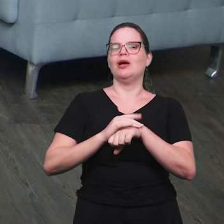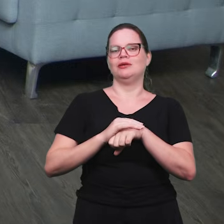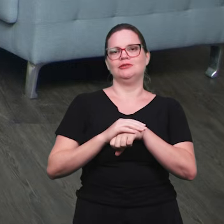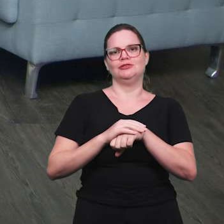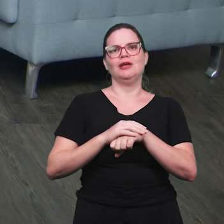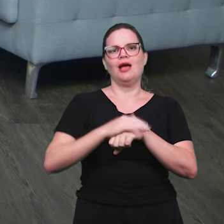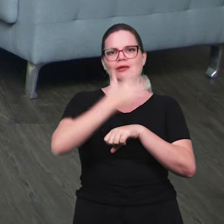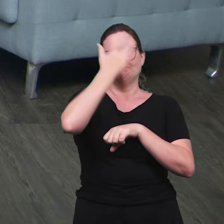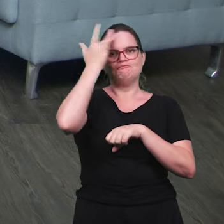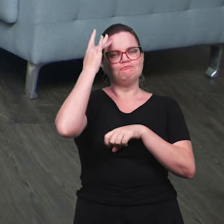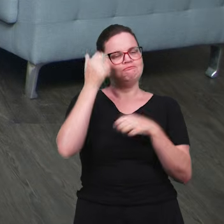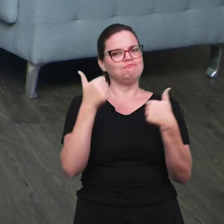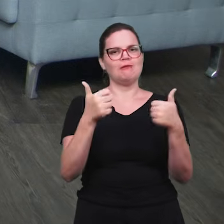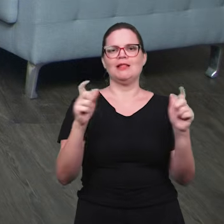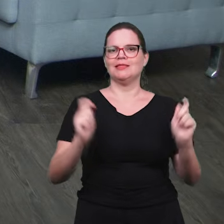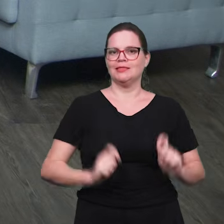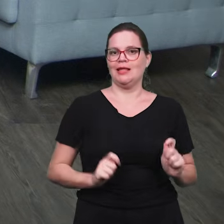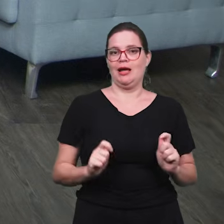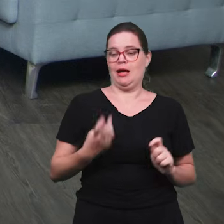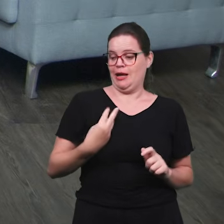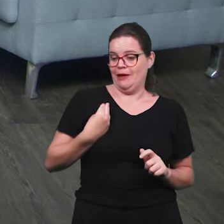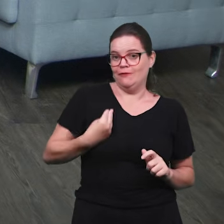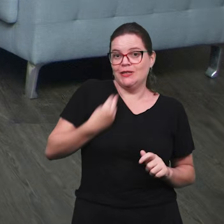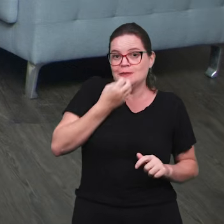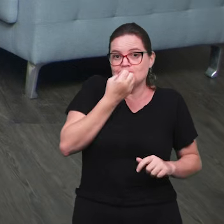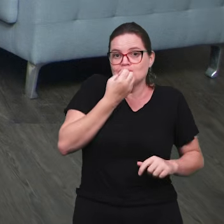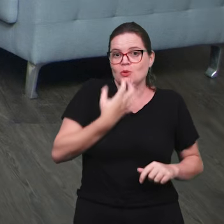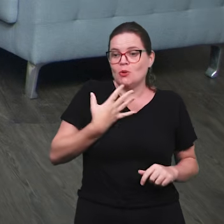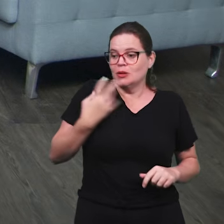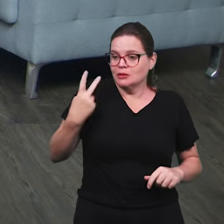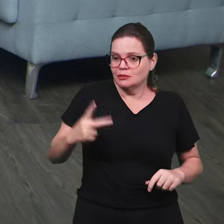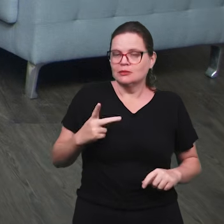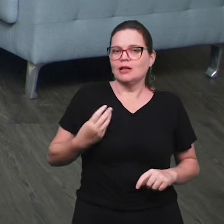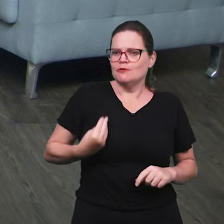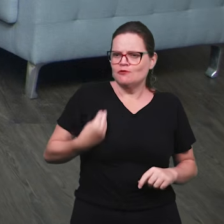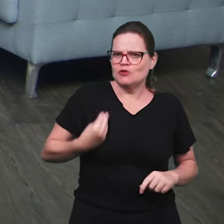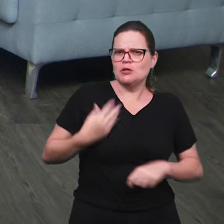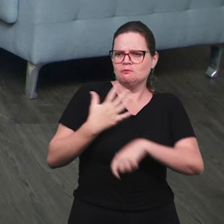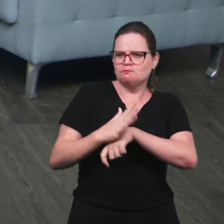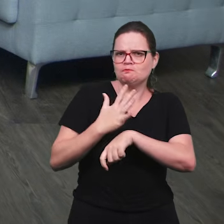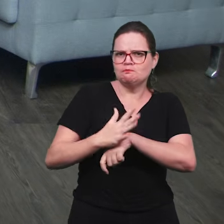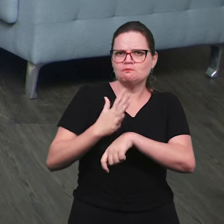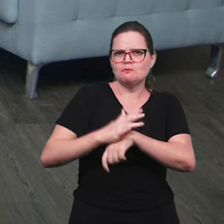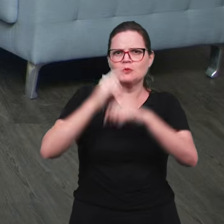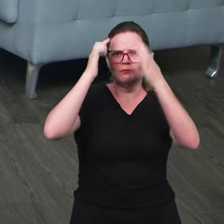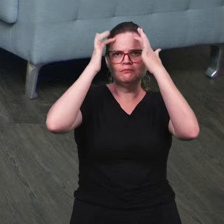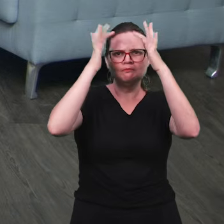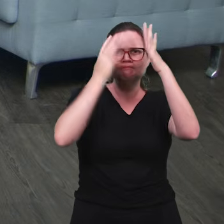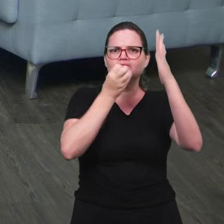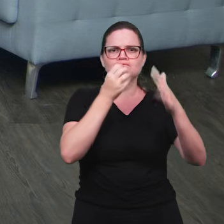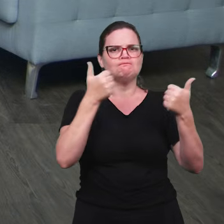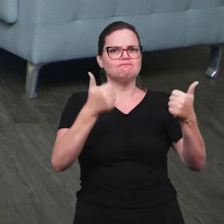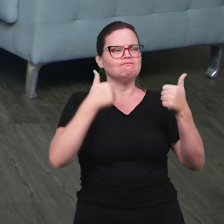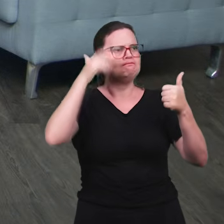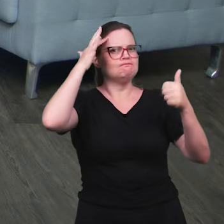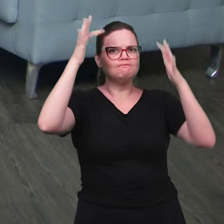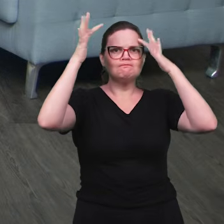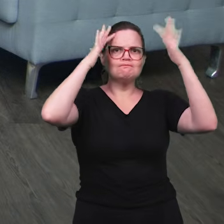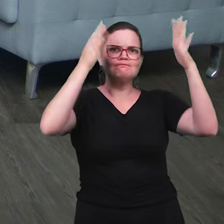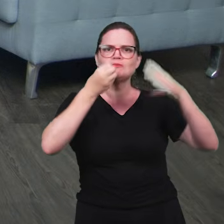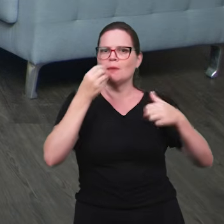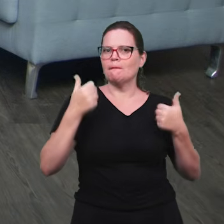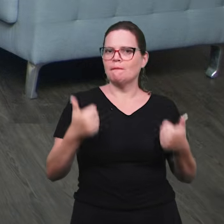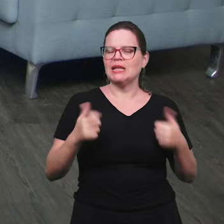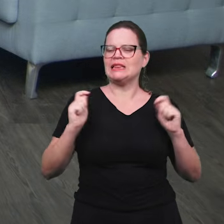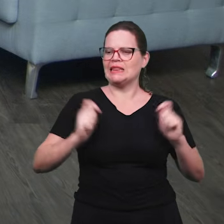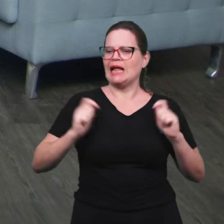vida ela é extensa. O tempo de vida útil, que nós chamamos, é o tempo em que tem aquela lucidez toda. Isso tudo é